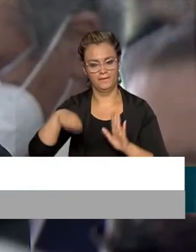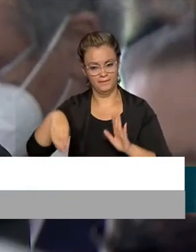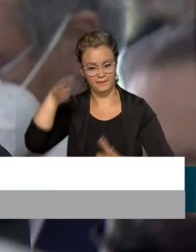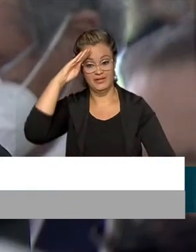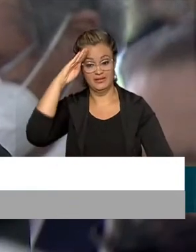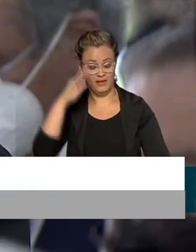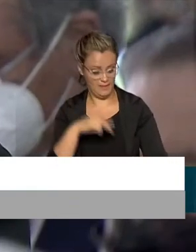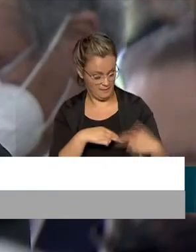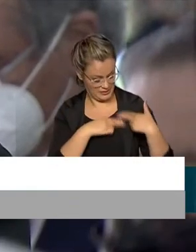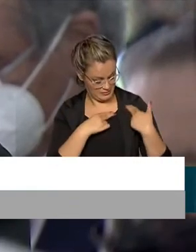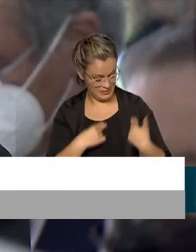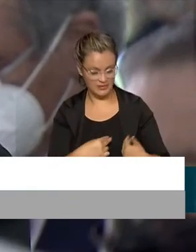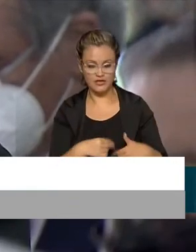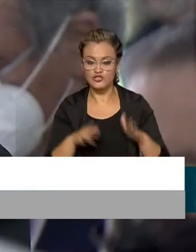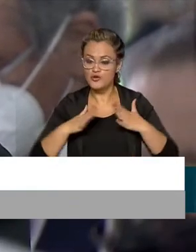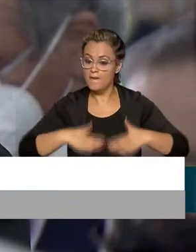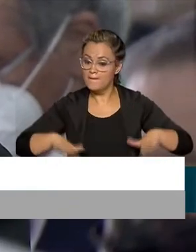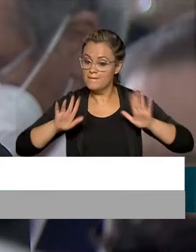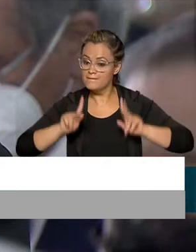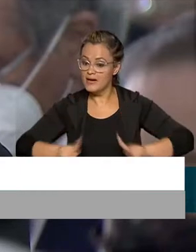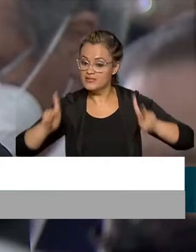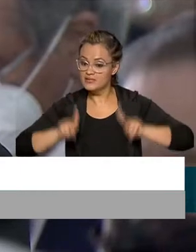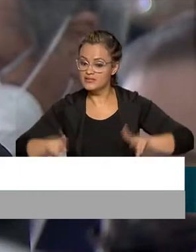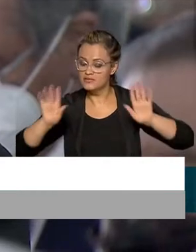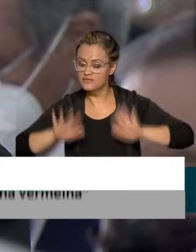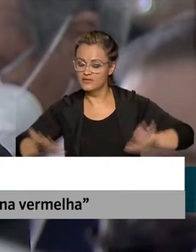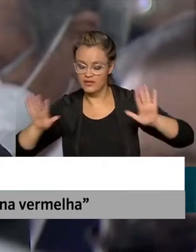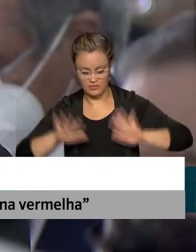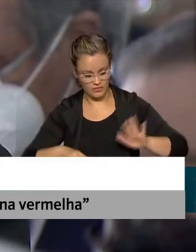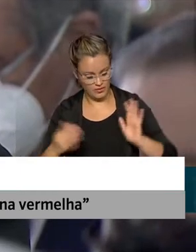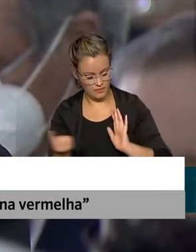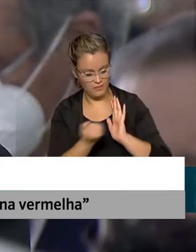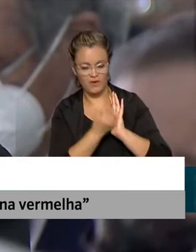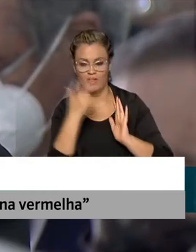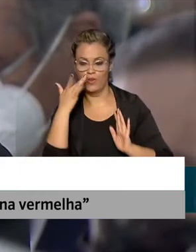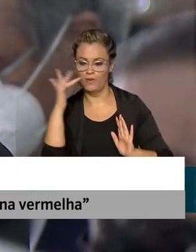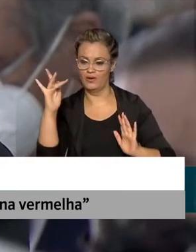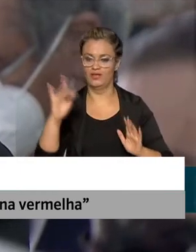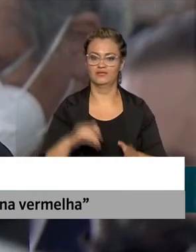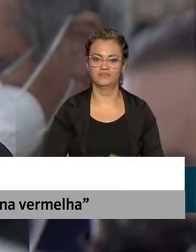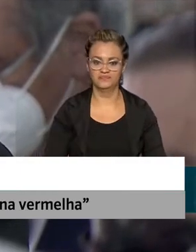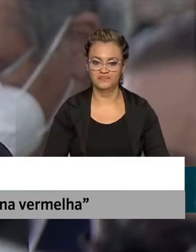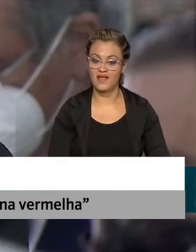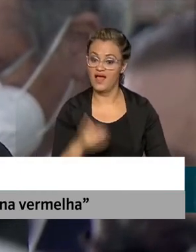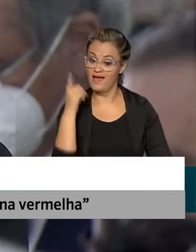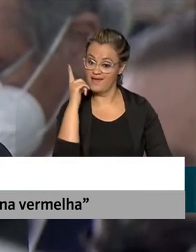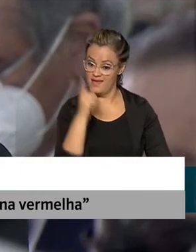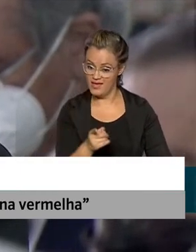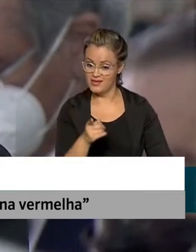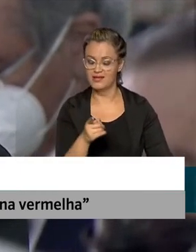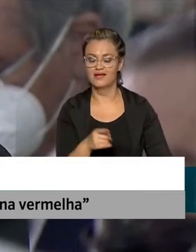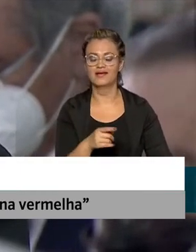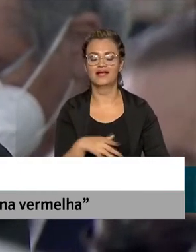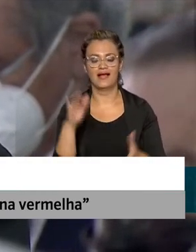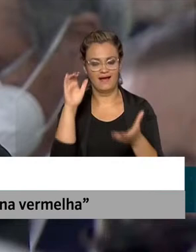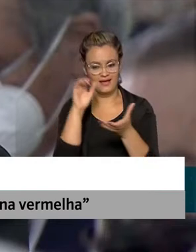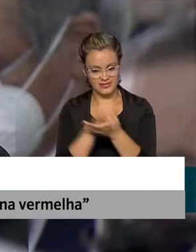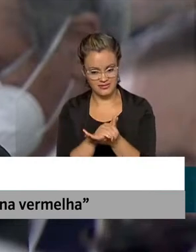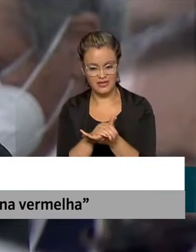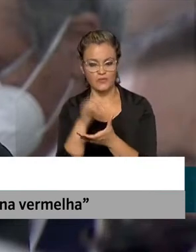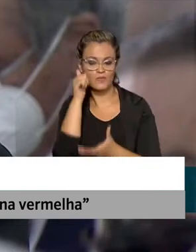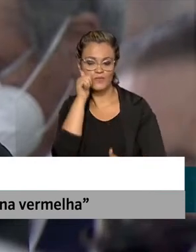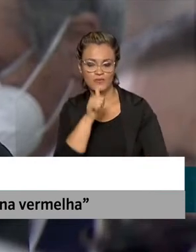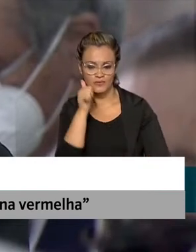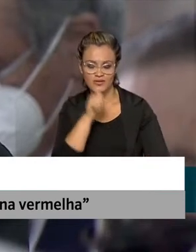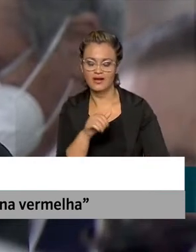Medalha do Pacificador e do Distintivo de Comando Dourado. O general Paulo Sérgio é casado com a